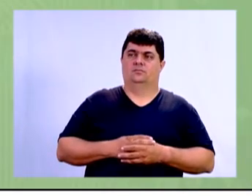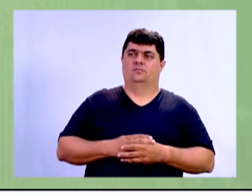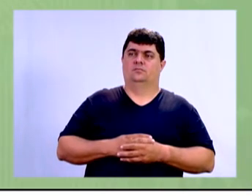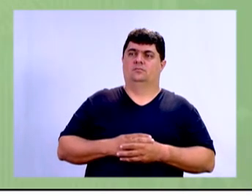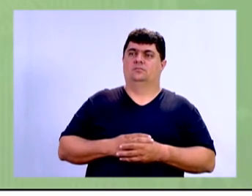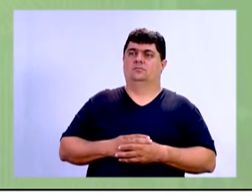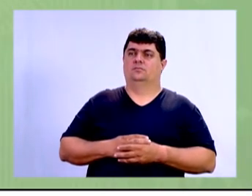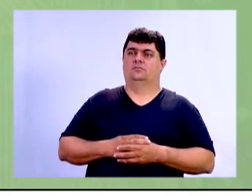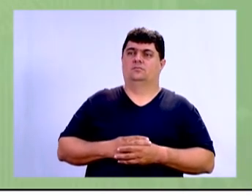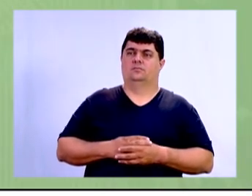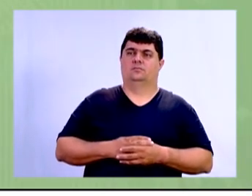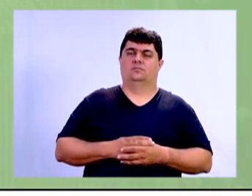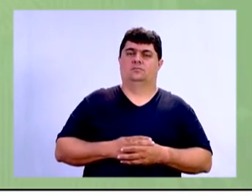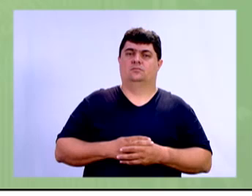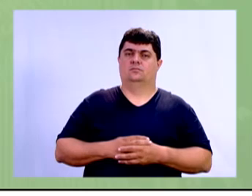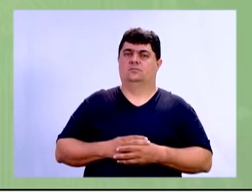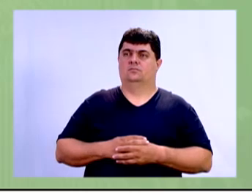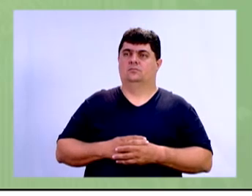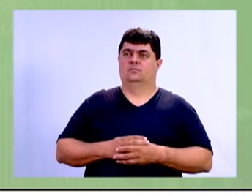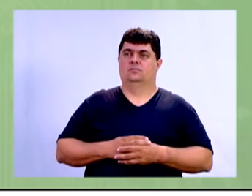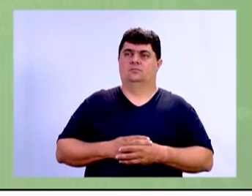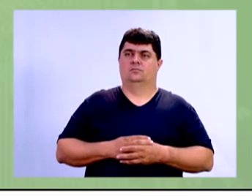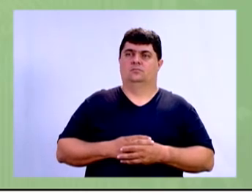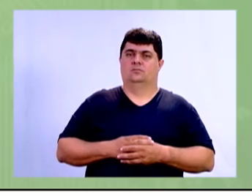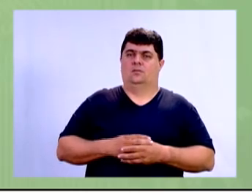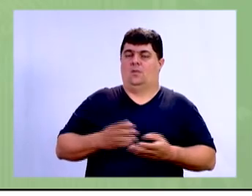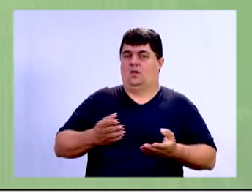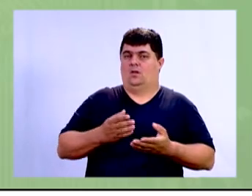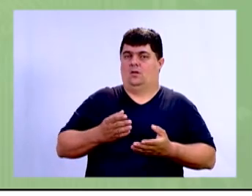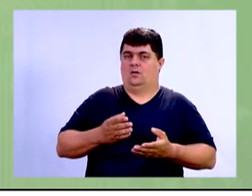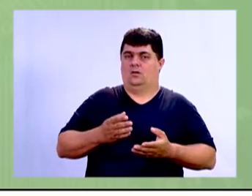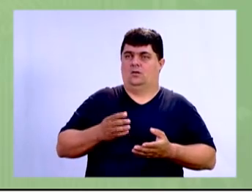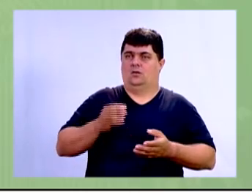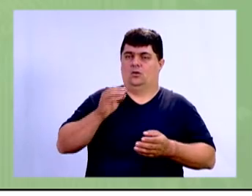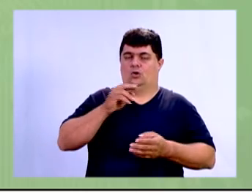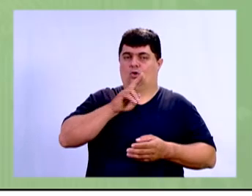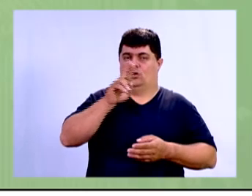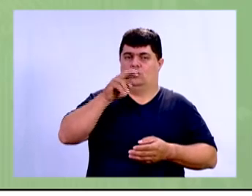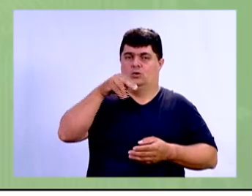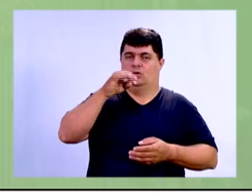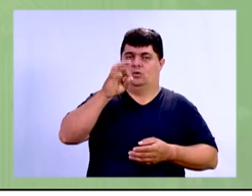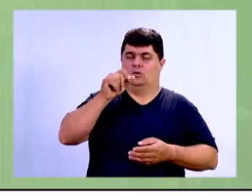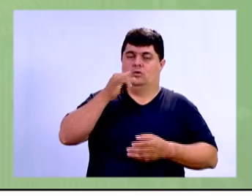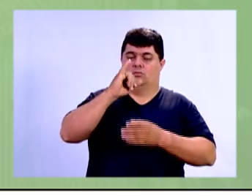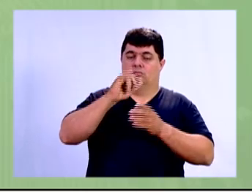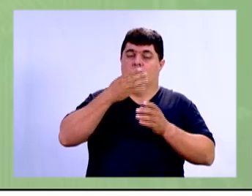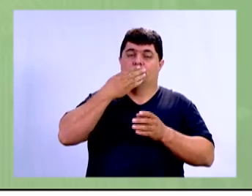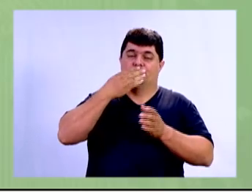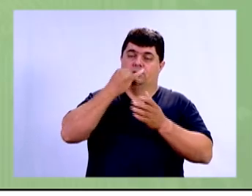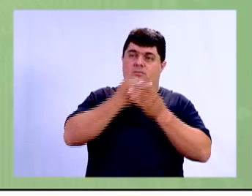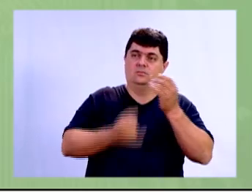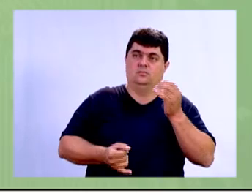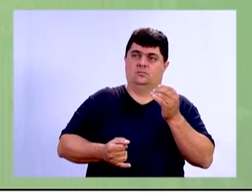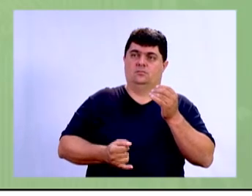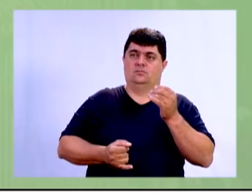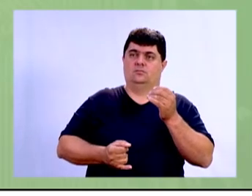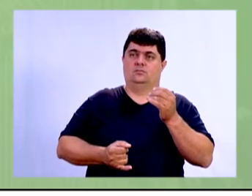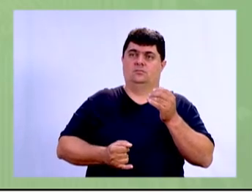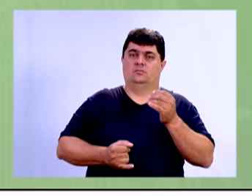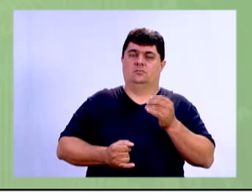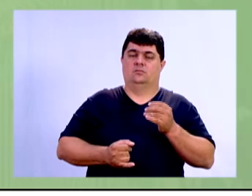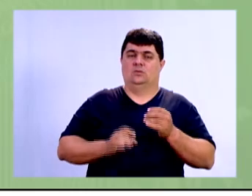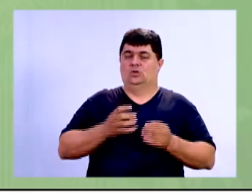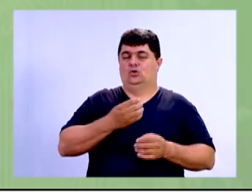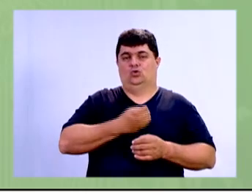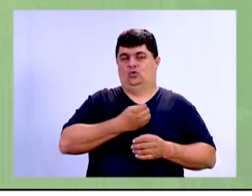Eu estou criando um vetor chamado notas, que é do tipo inteiro, né? As minhas notas só podem ser do